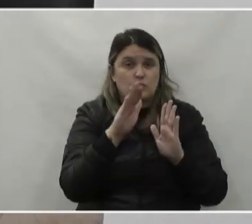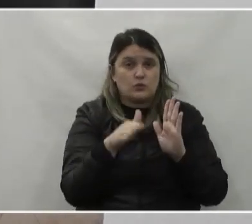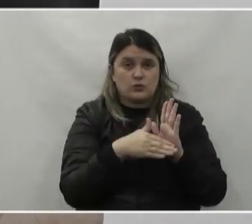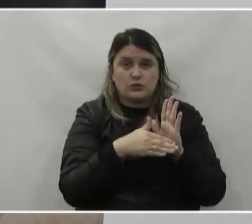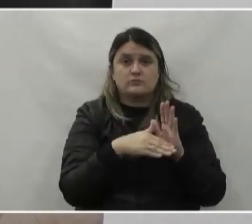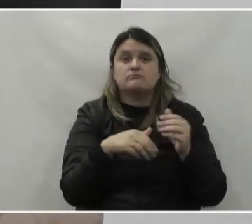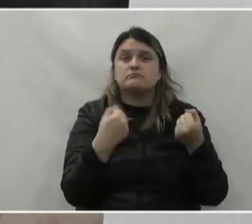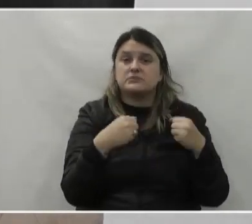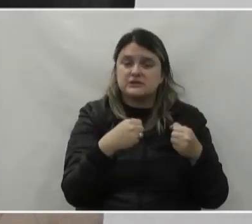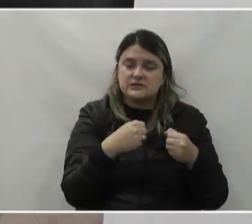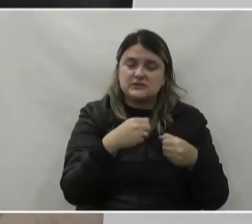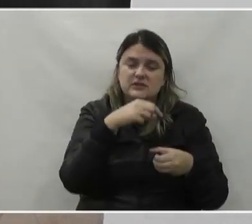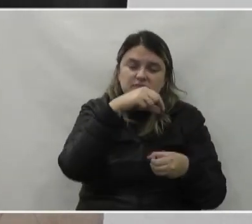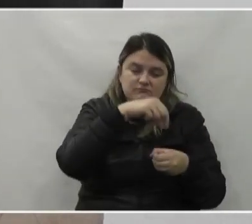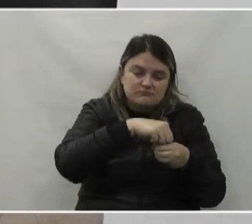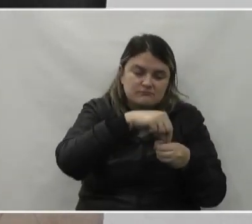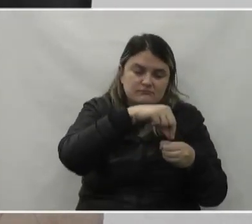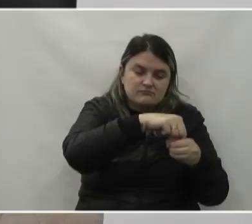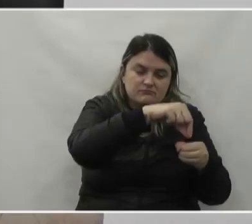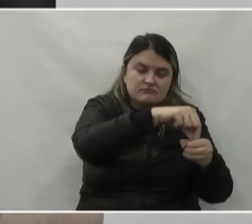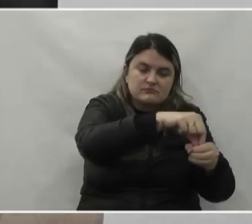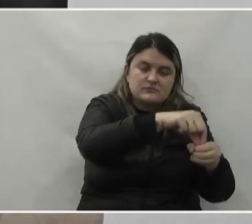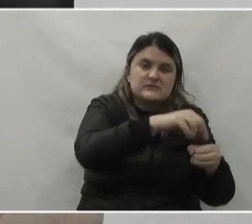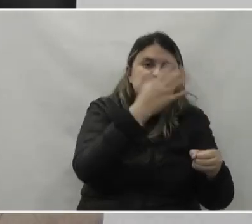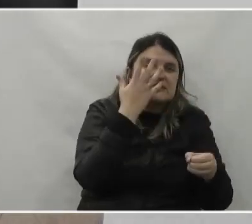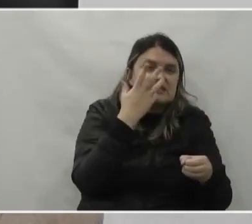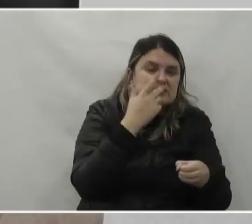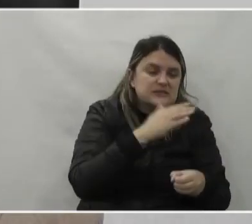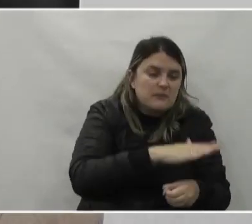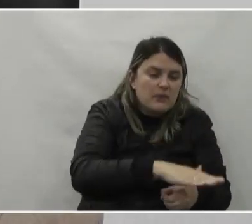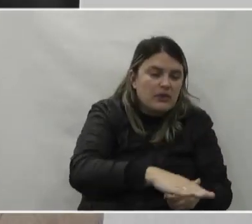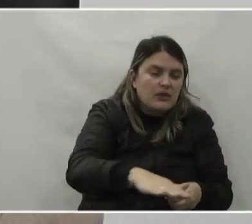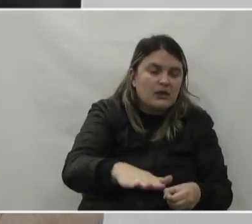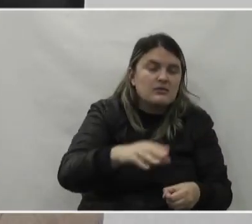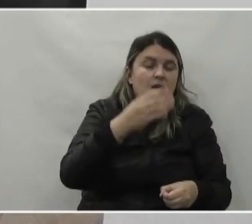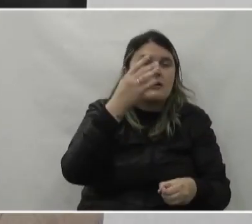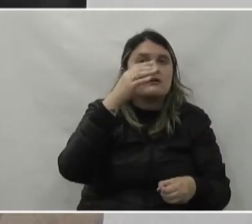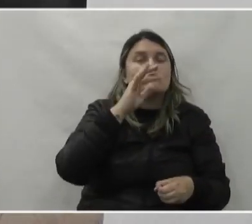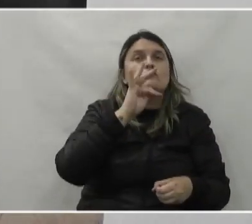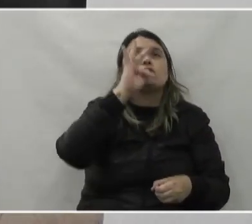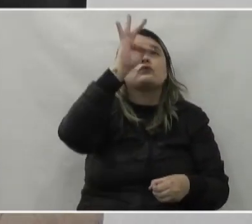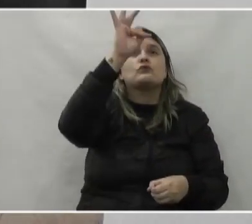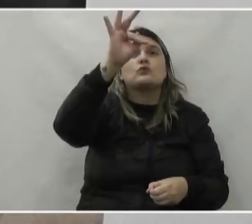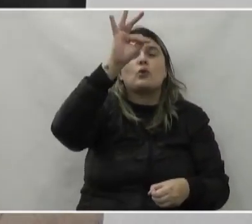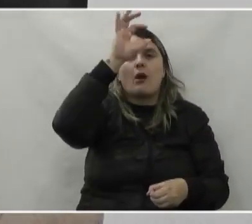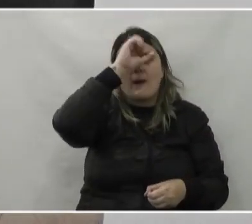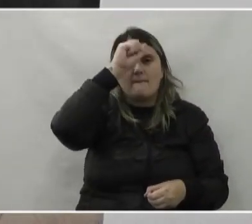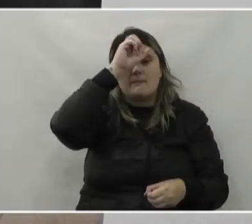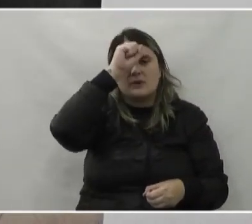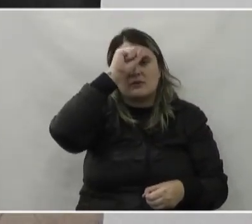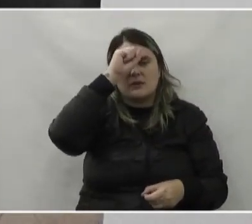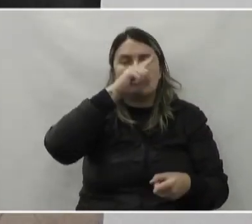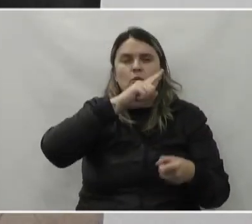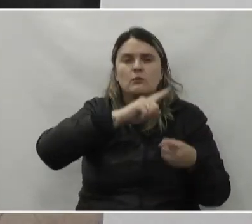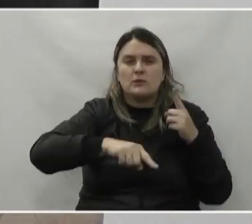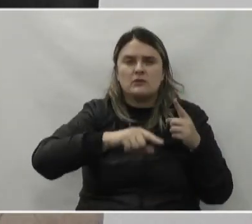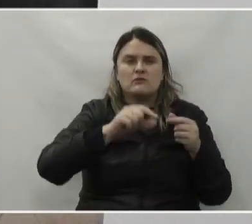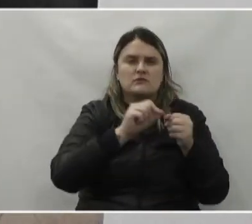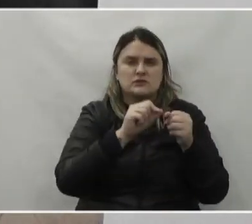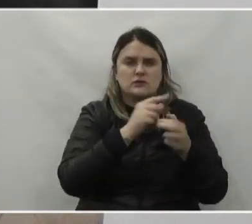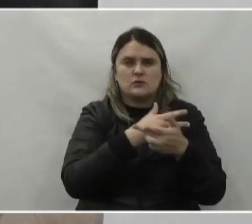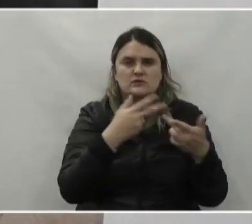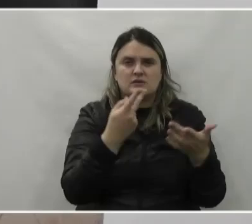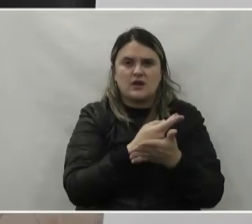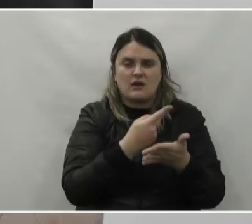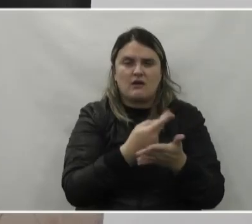seja plantada a sementinha lá nos nossos pequenininhos, para que eles comecem, dentro de suas casas, a